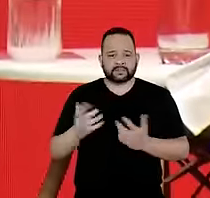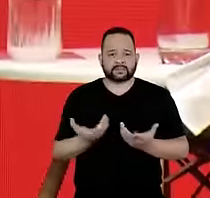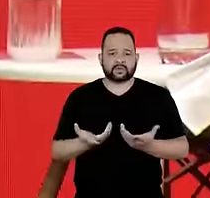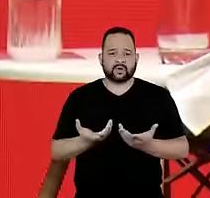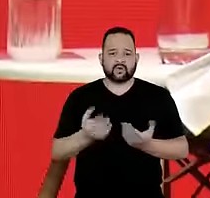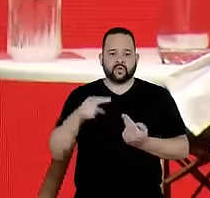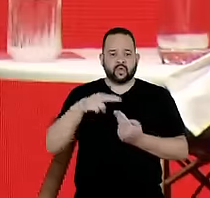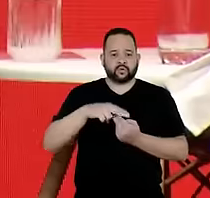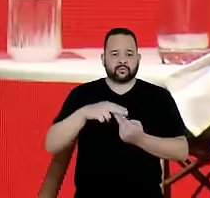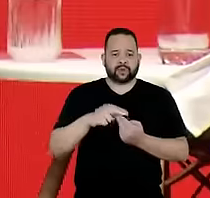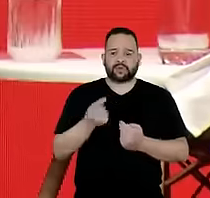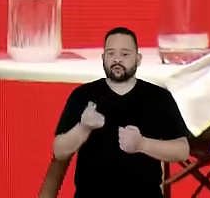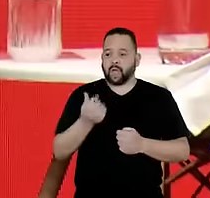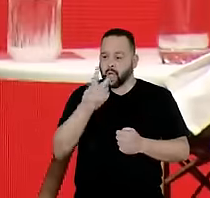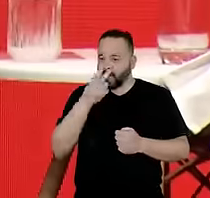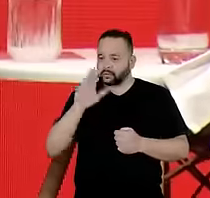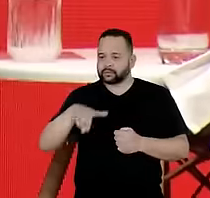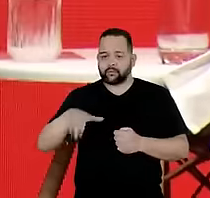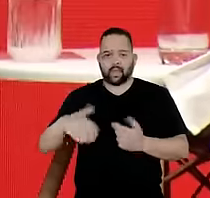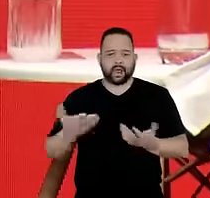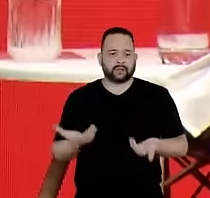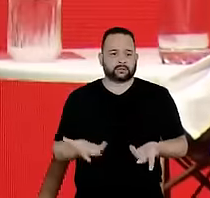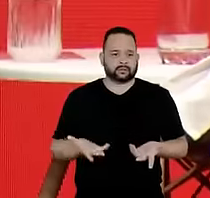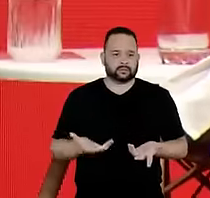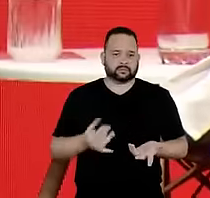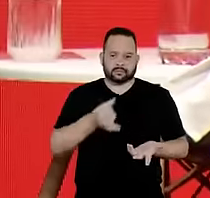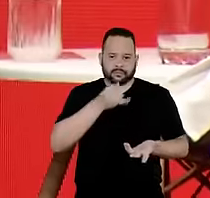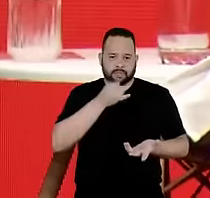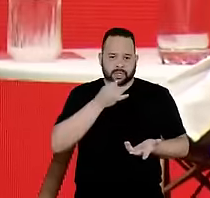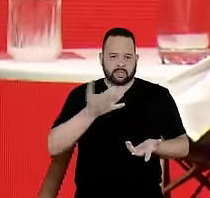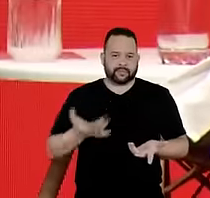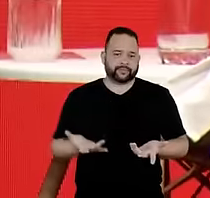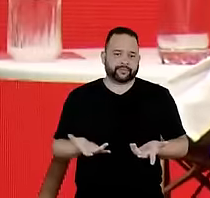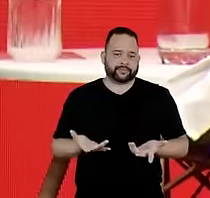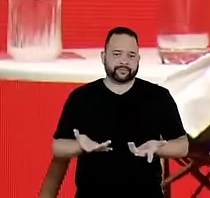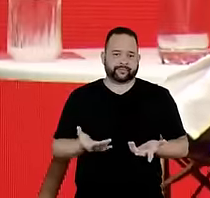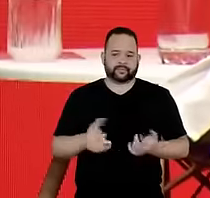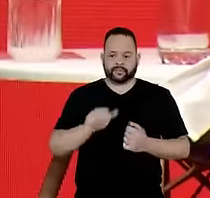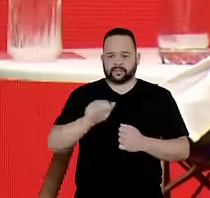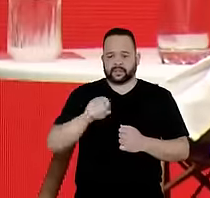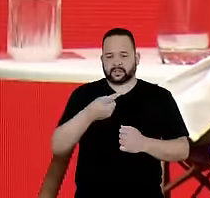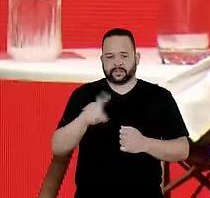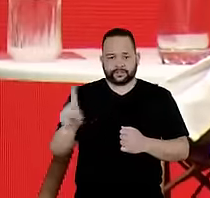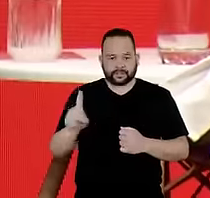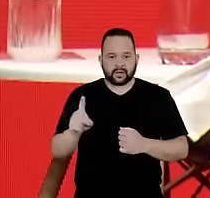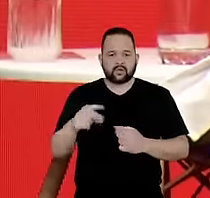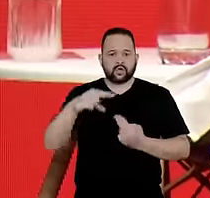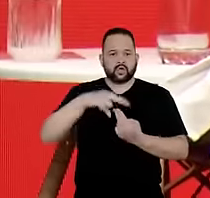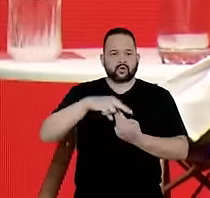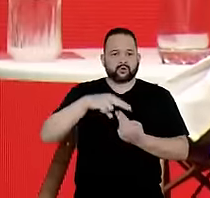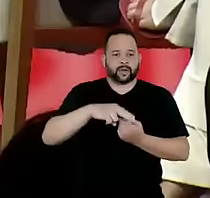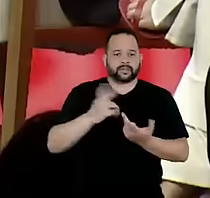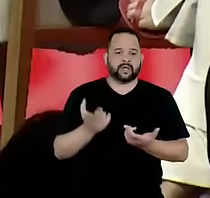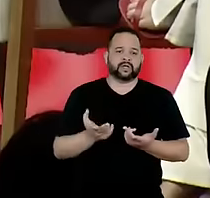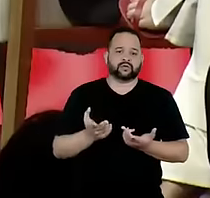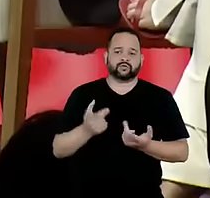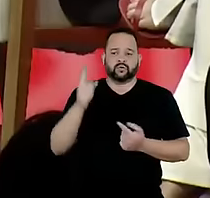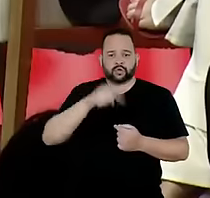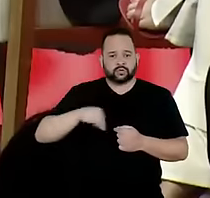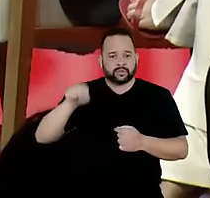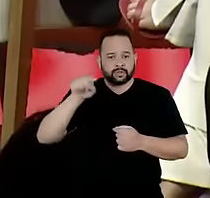barata por exemplo eh ação do Bradesco e do Itaú tão se vezes e meia lucro ano que vem barato